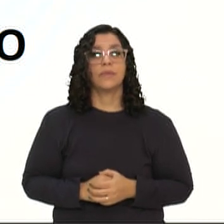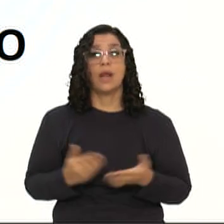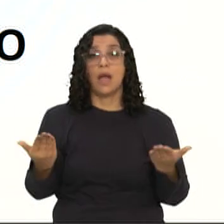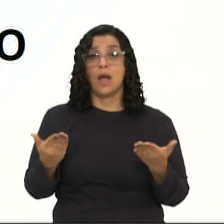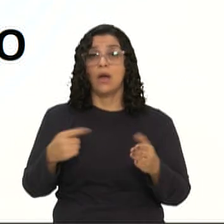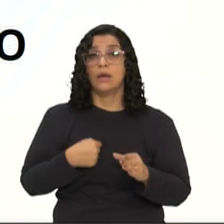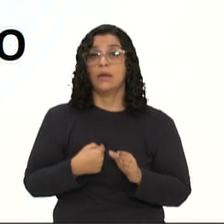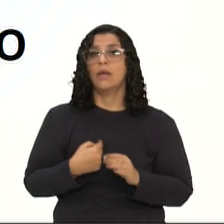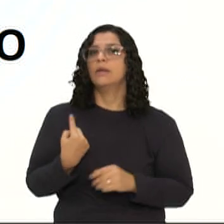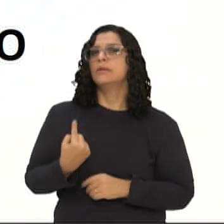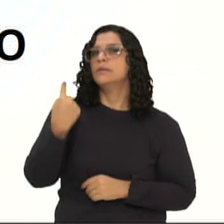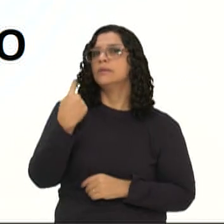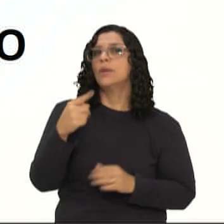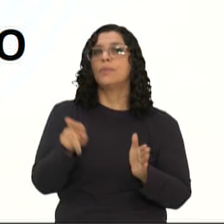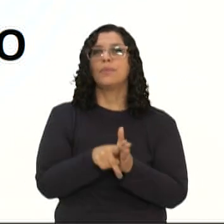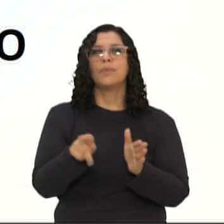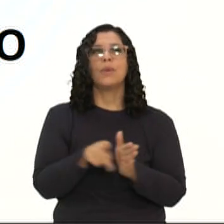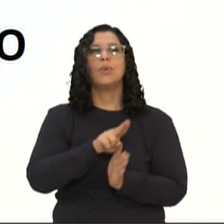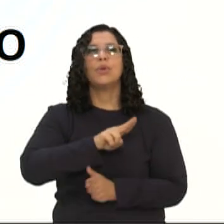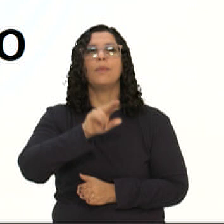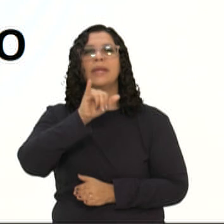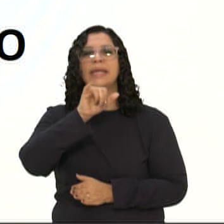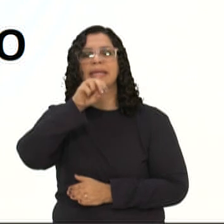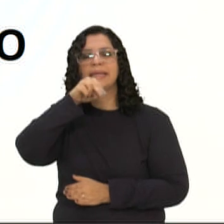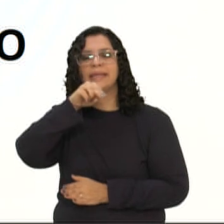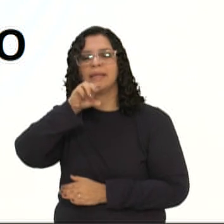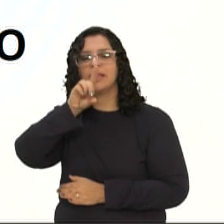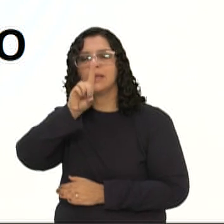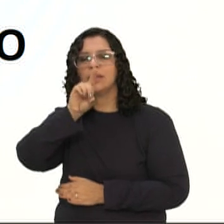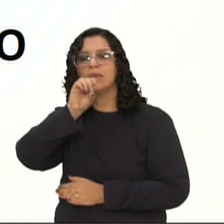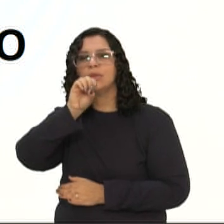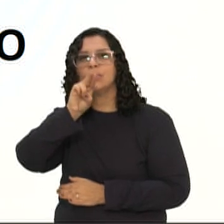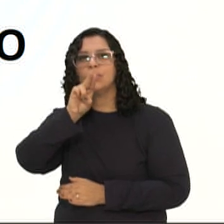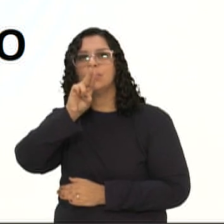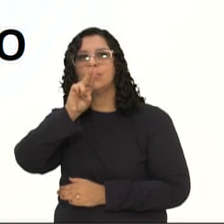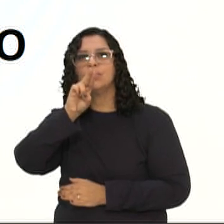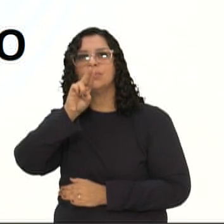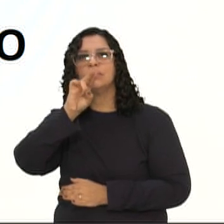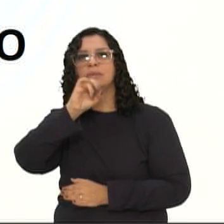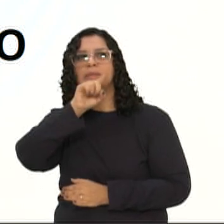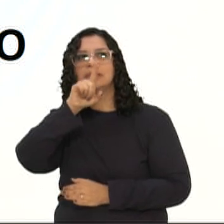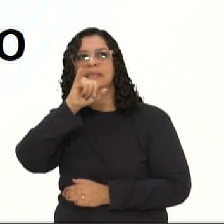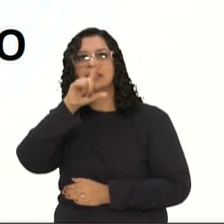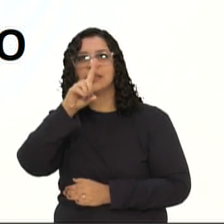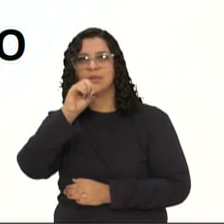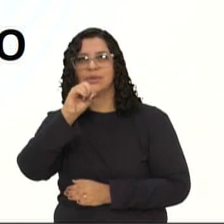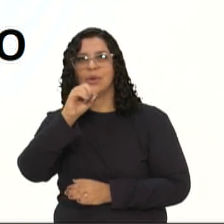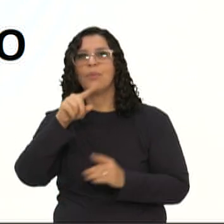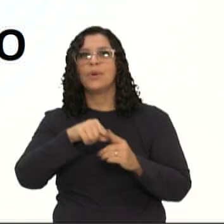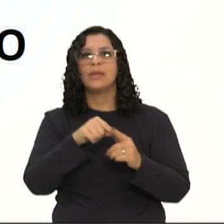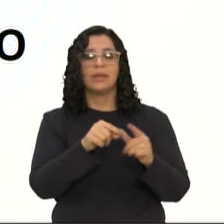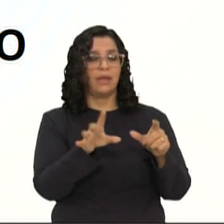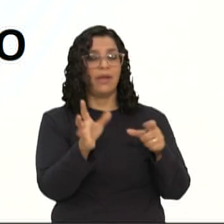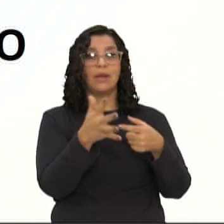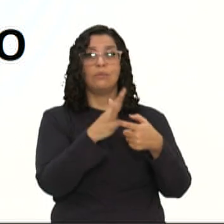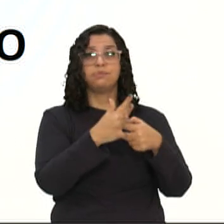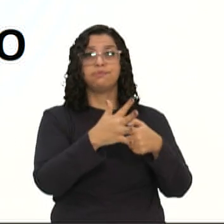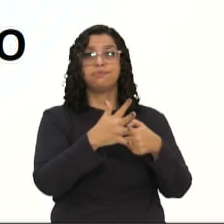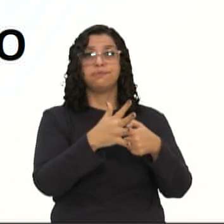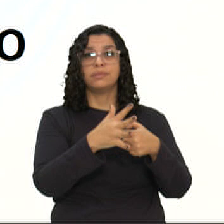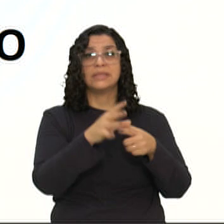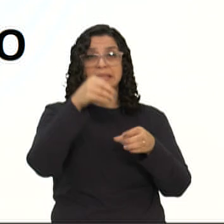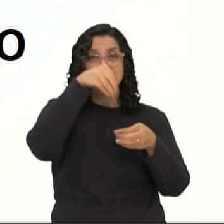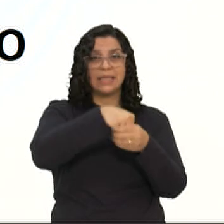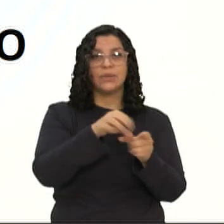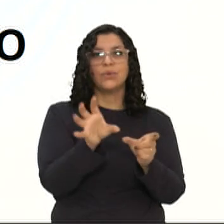Então, esse aqui é um motor induzido. Veja que aqui tem o eixo dele, né, rotatório,